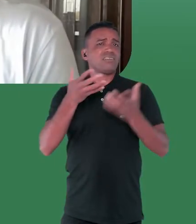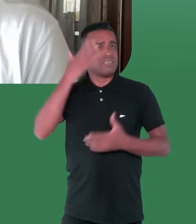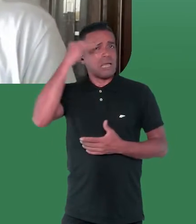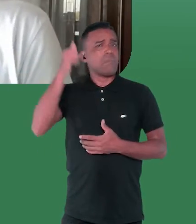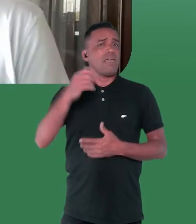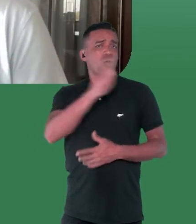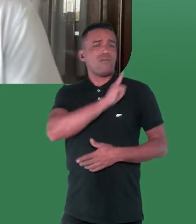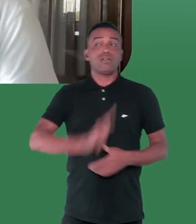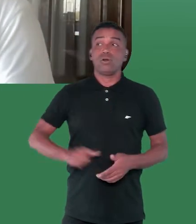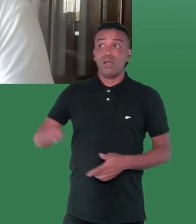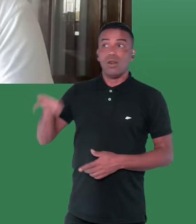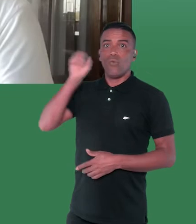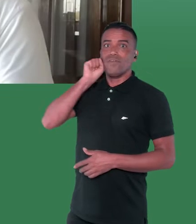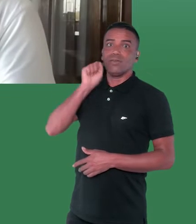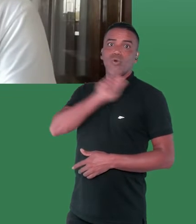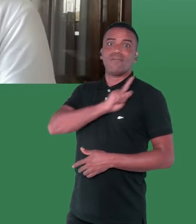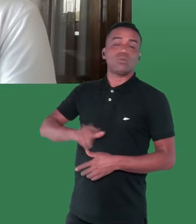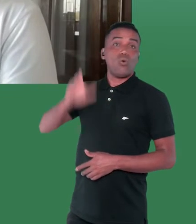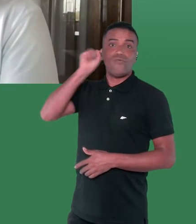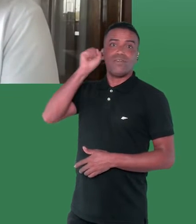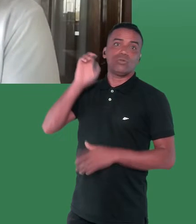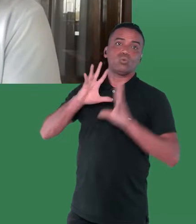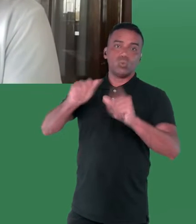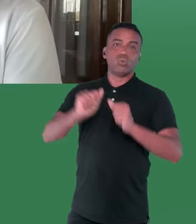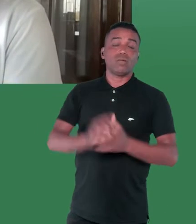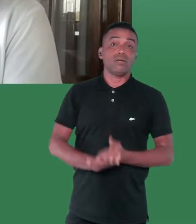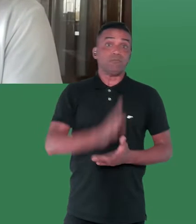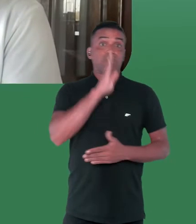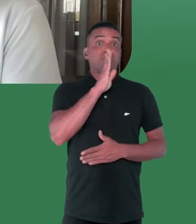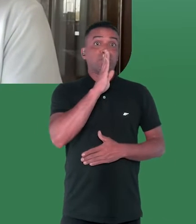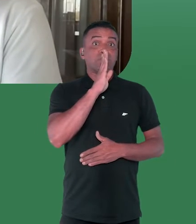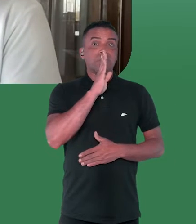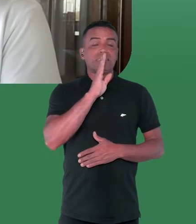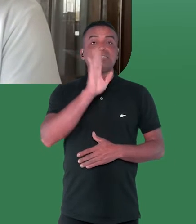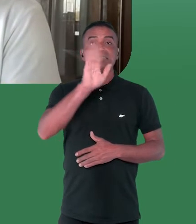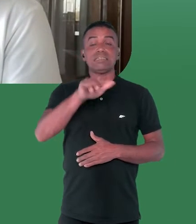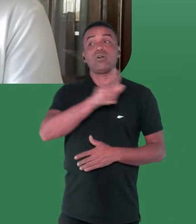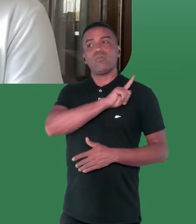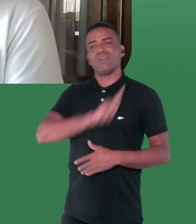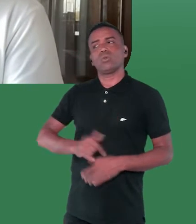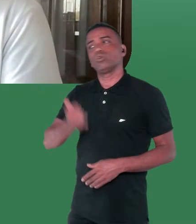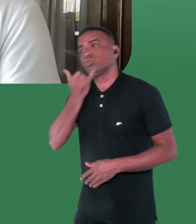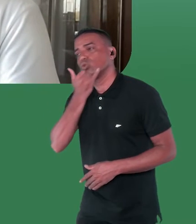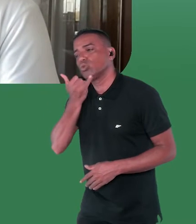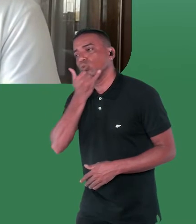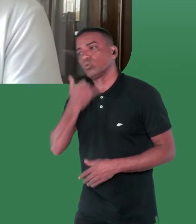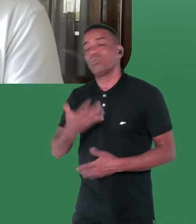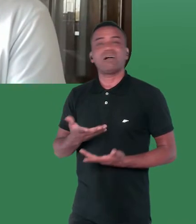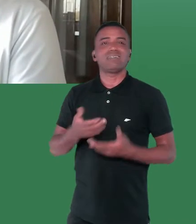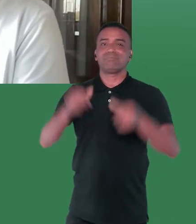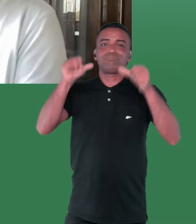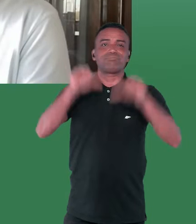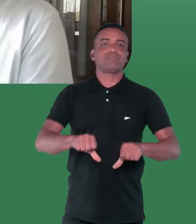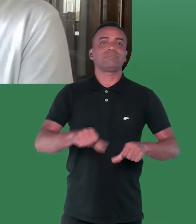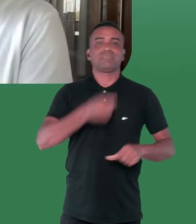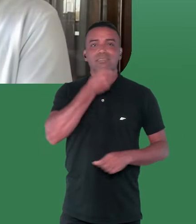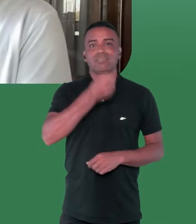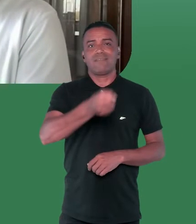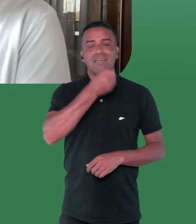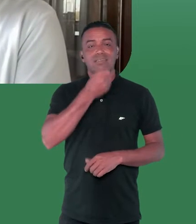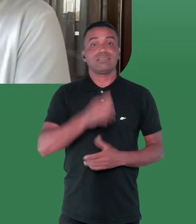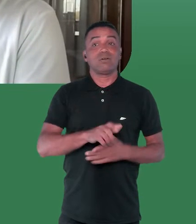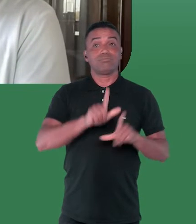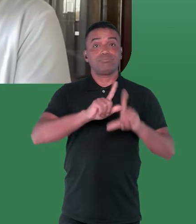não? Vamos escutando tudo, sabe? E eu, assim, meio sem graça, eu falei: governador, senhor me desculpa, mas Deus lembra. O carro do